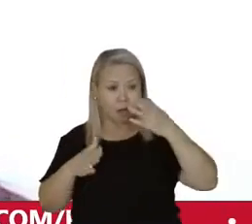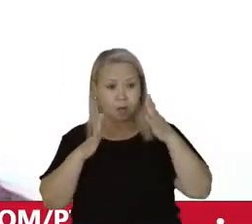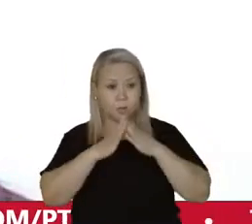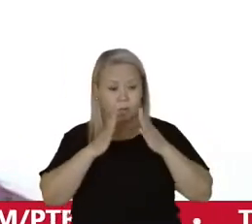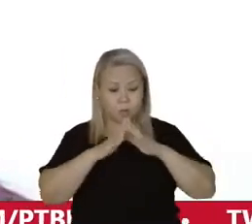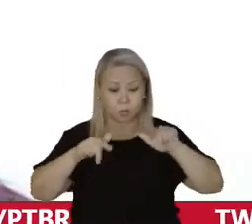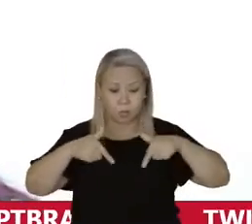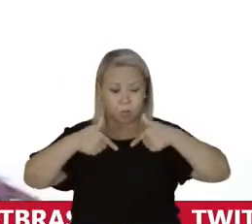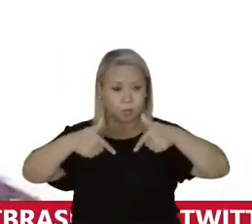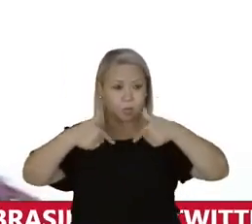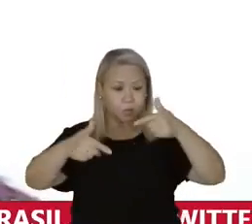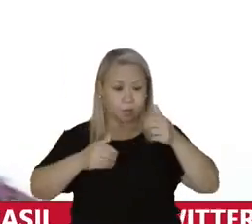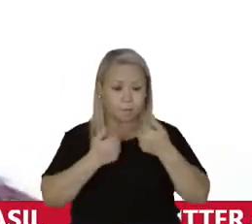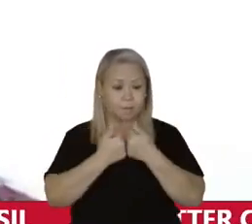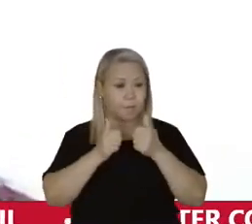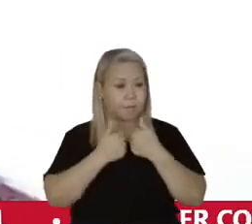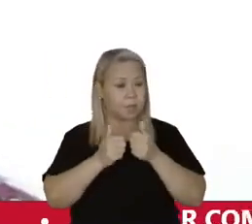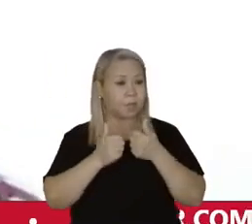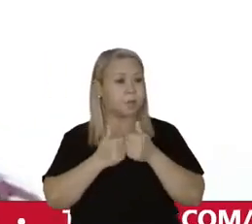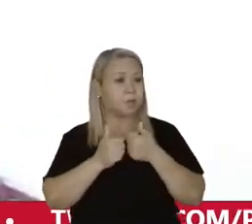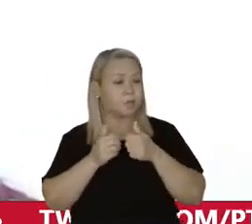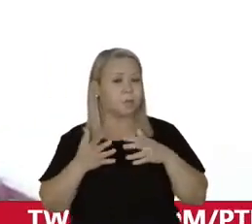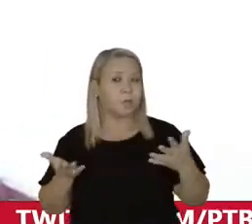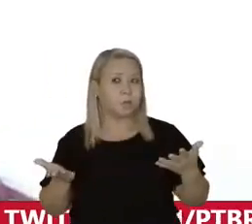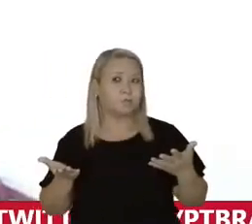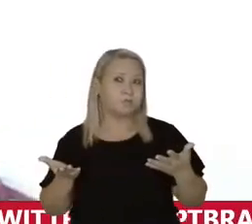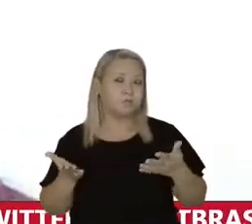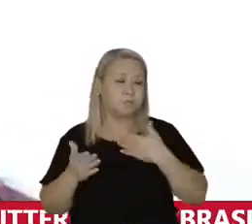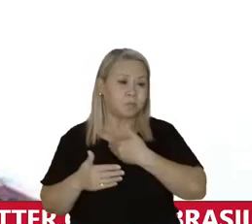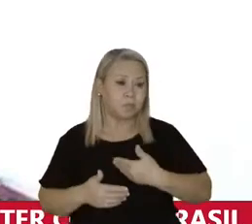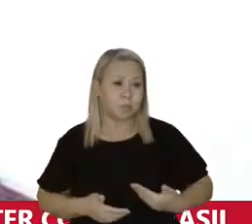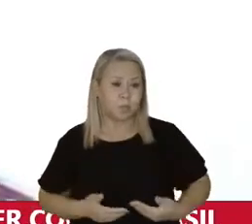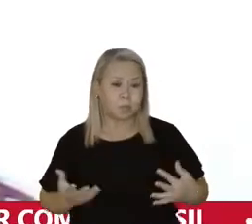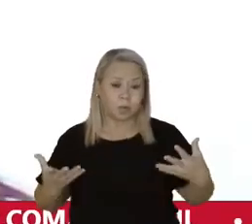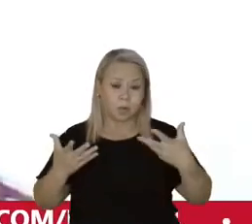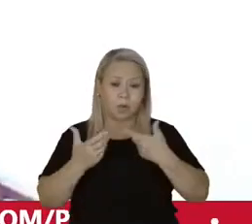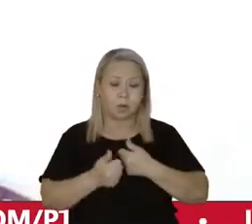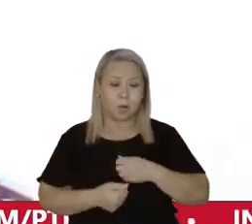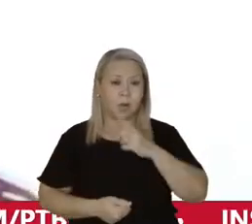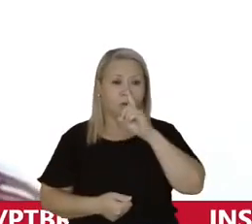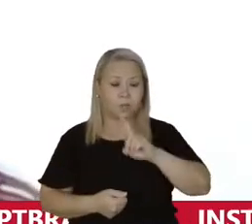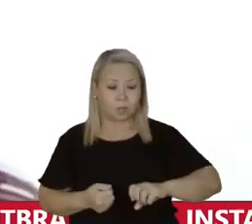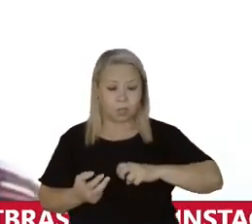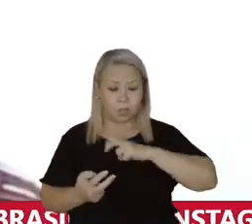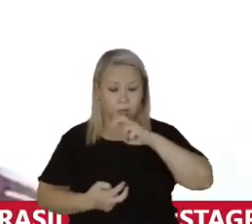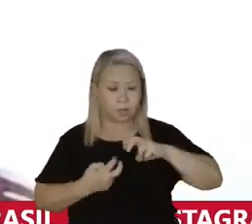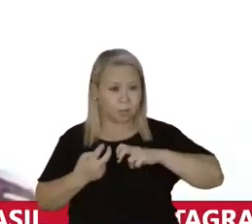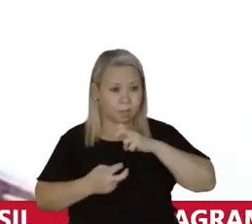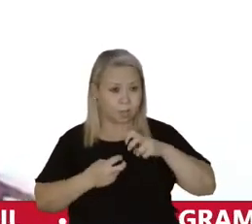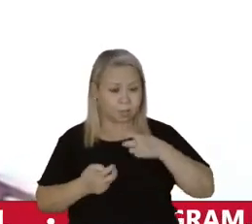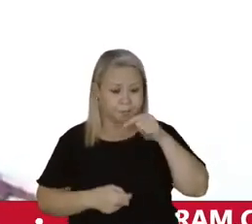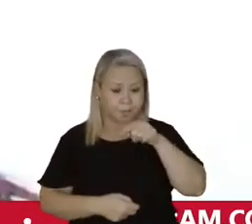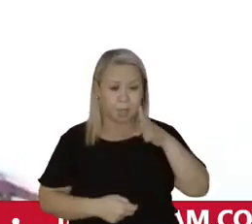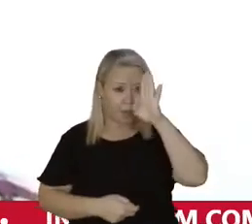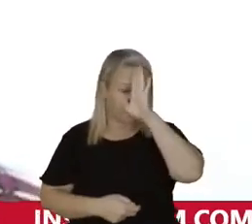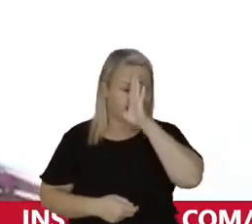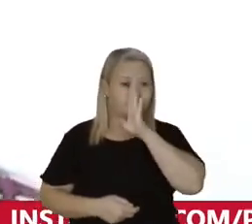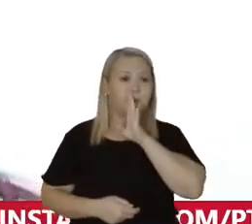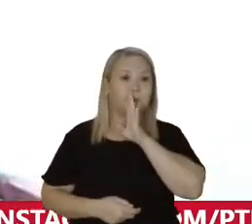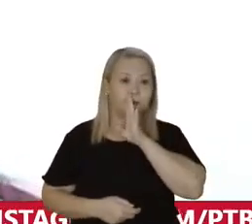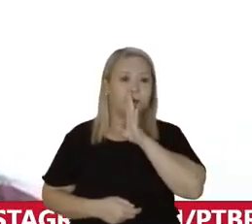moradia, ela está lutando por transporte público de qualidade, ela está lutando pelo direito à creche, né? Então, esse é o